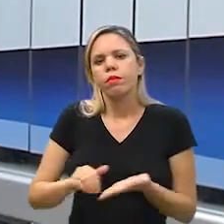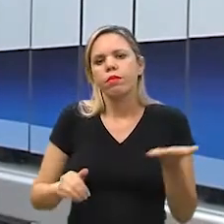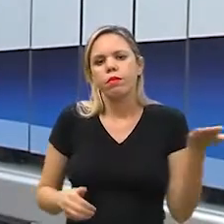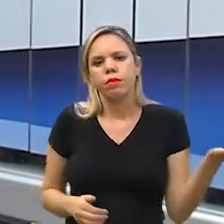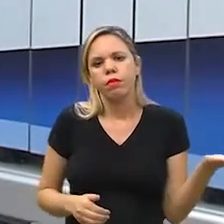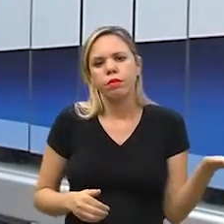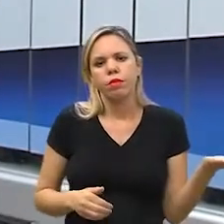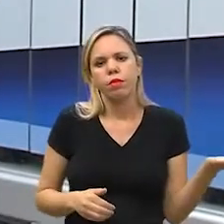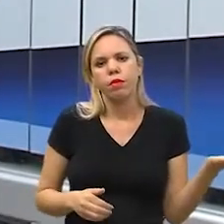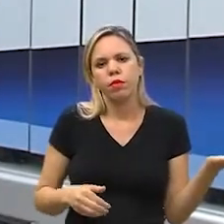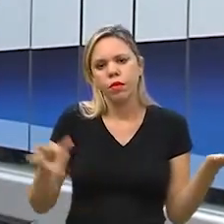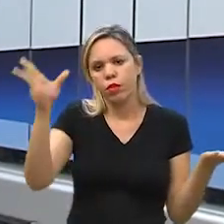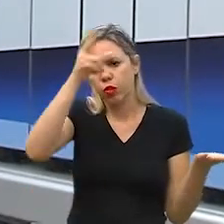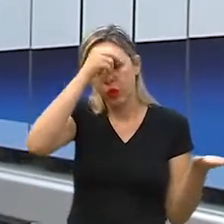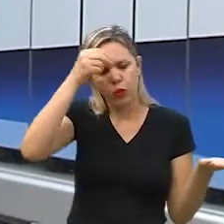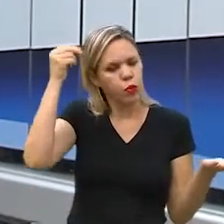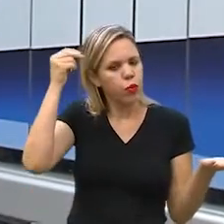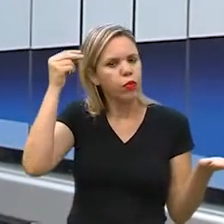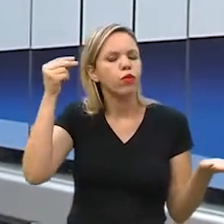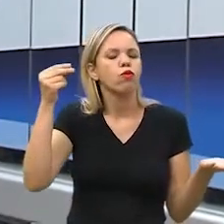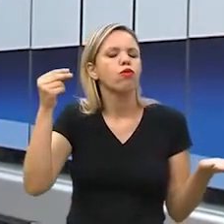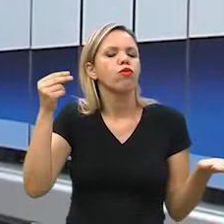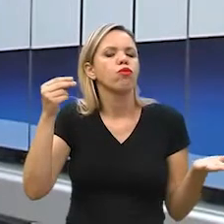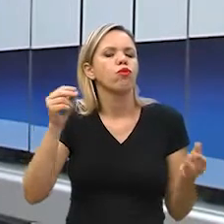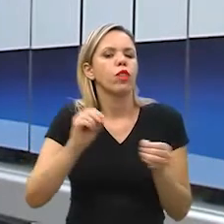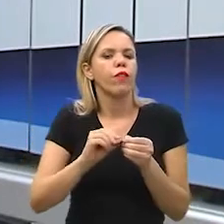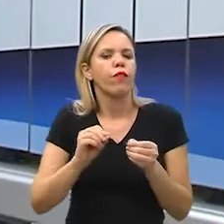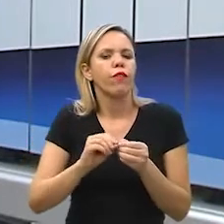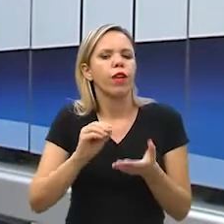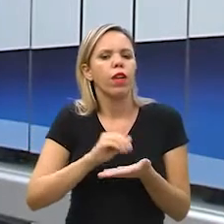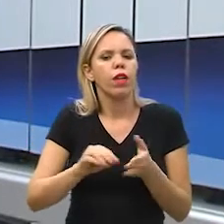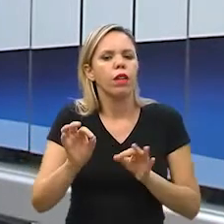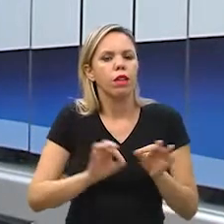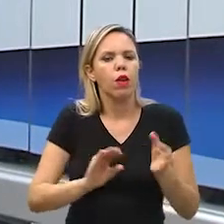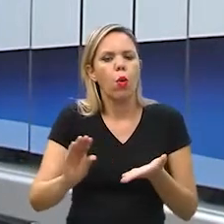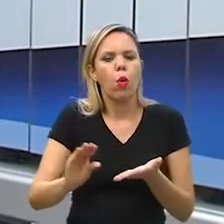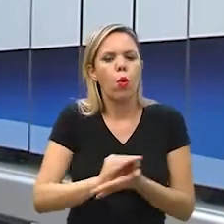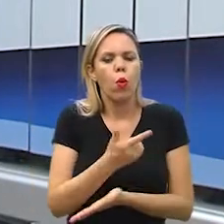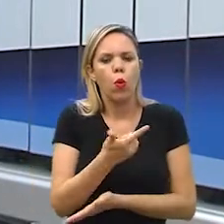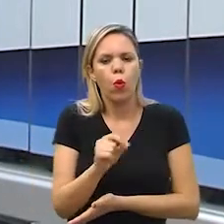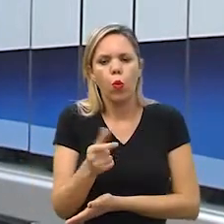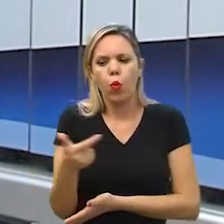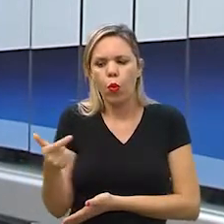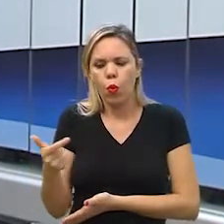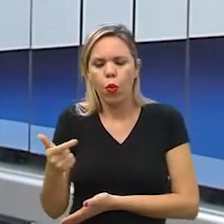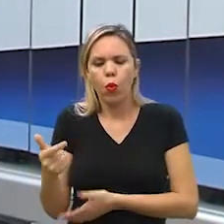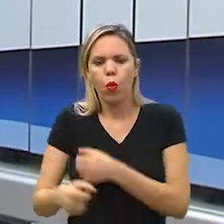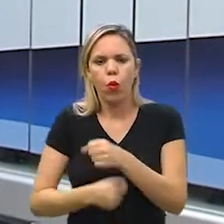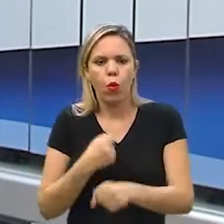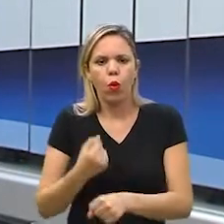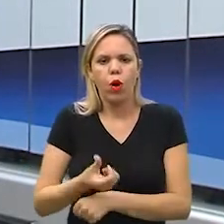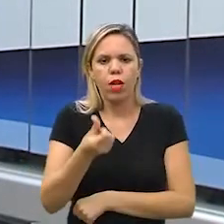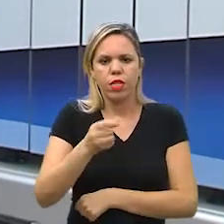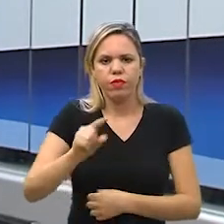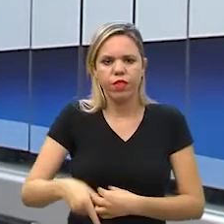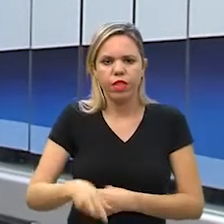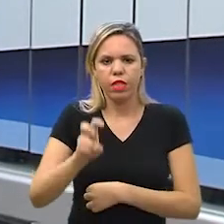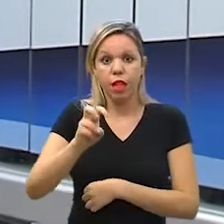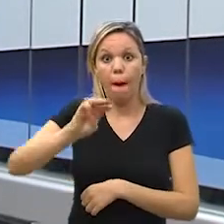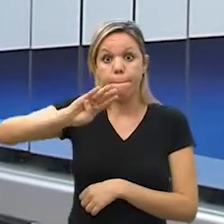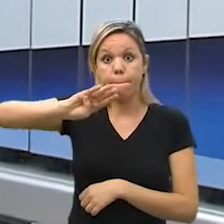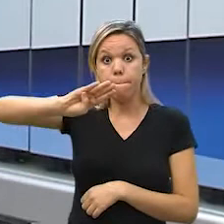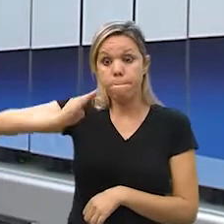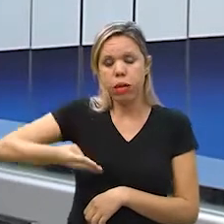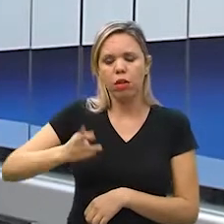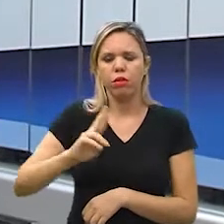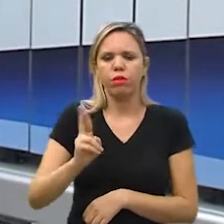o Executivo de Campinas realizou, então, a projeção de receitas para 2022 em 6,5